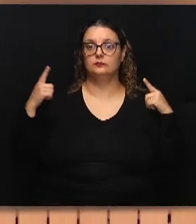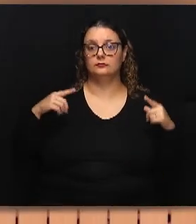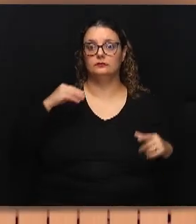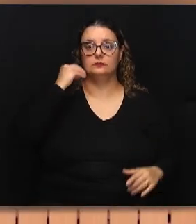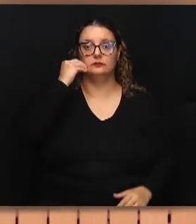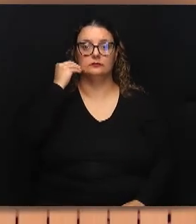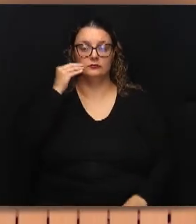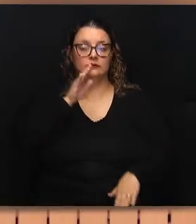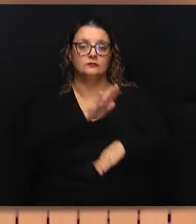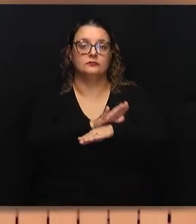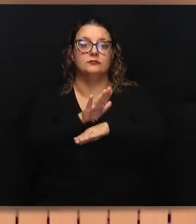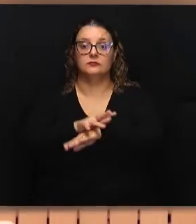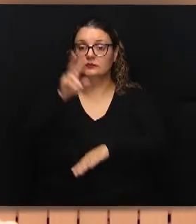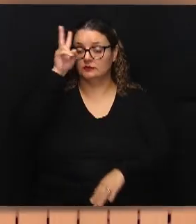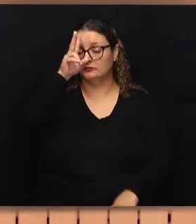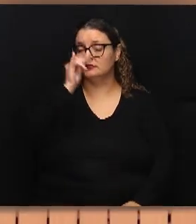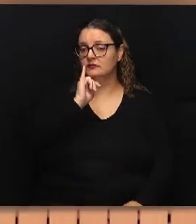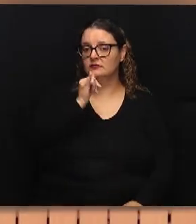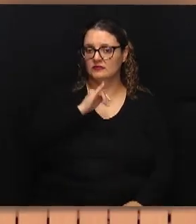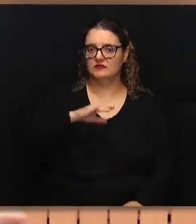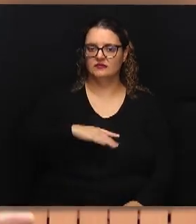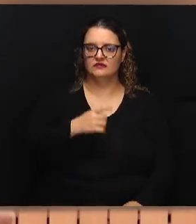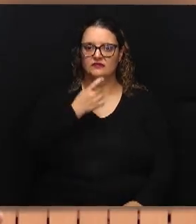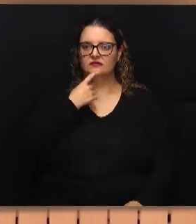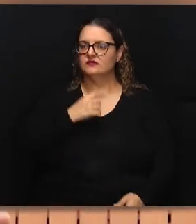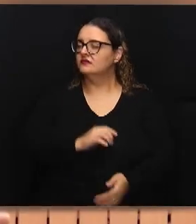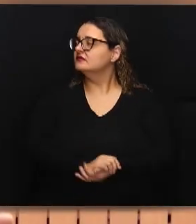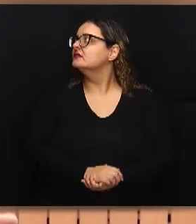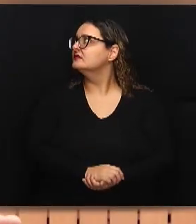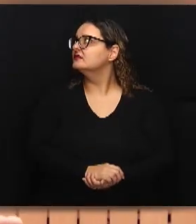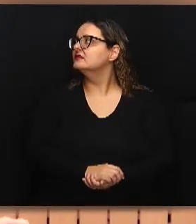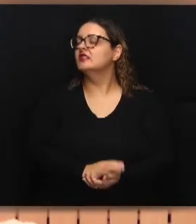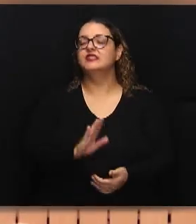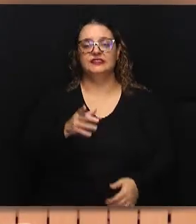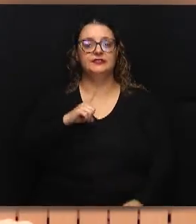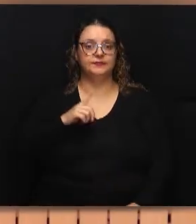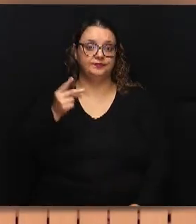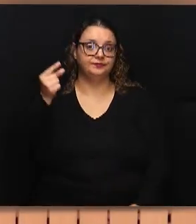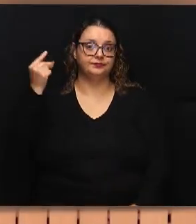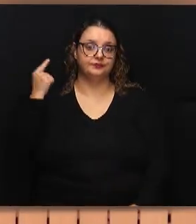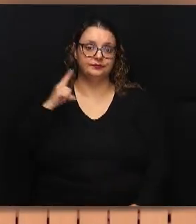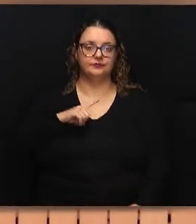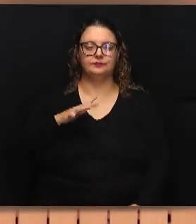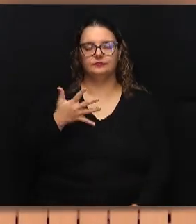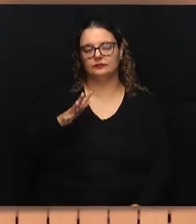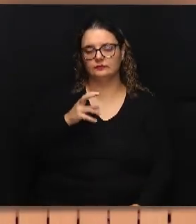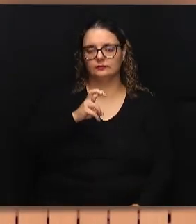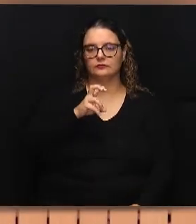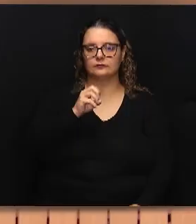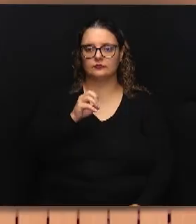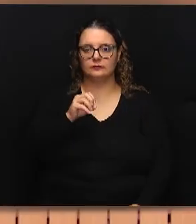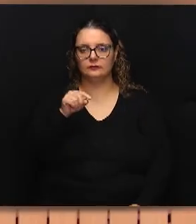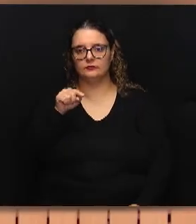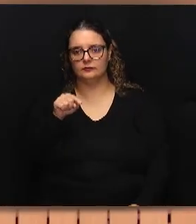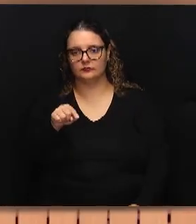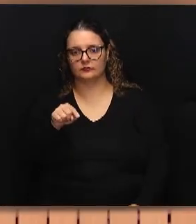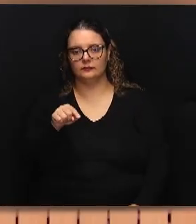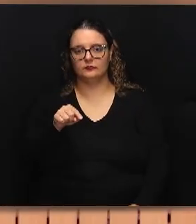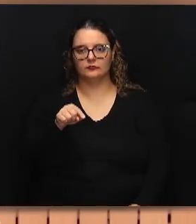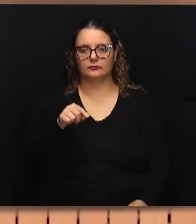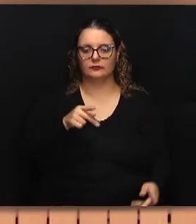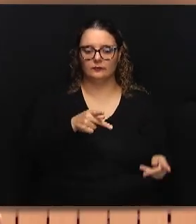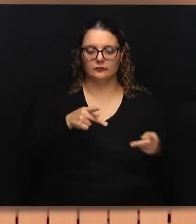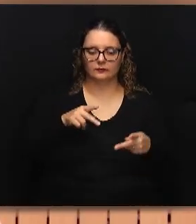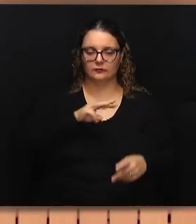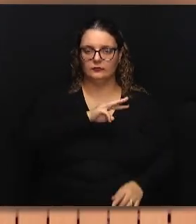ajudam a contar a história da cidade. Hoje, isso já tem um tempo, nós já temos uma média de 500 mil visitantes no portal,